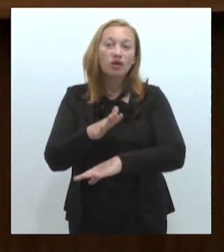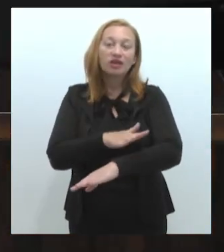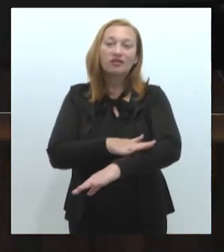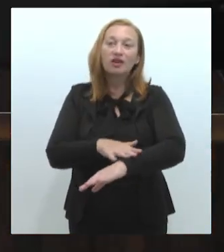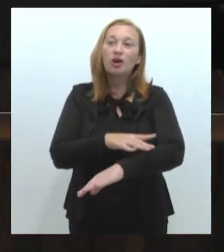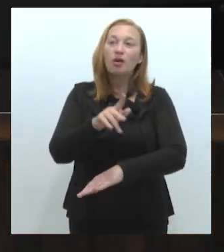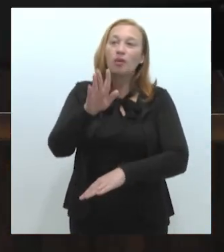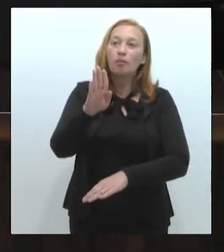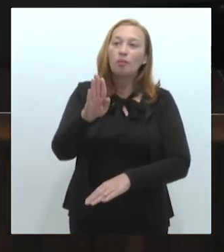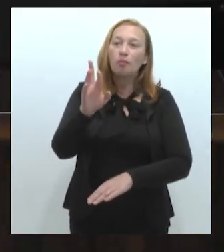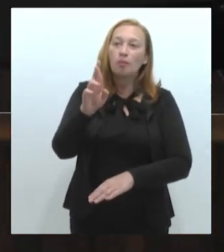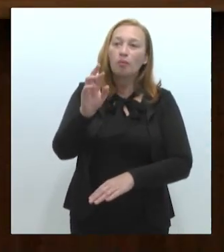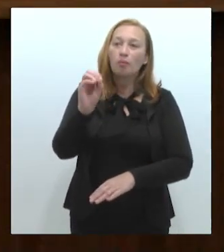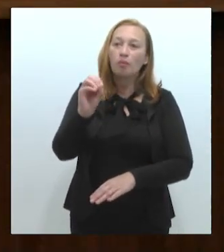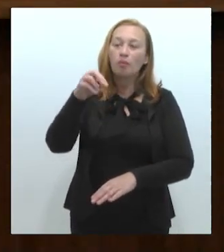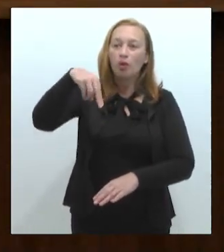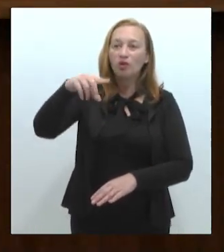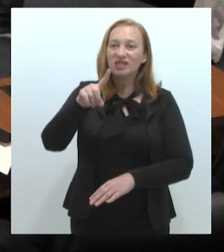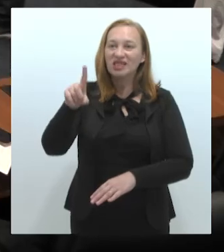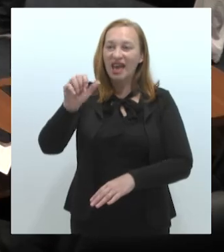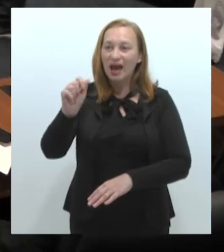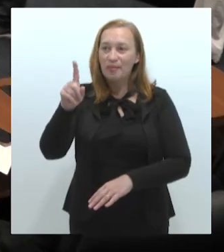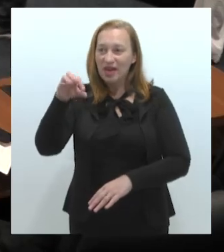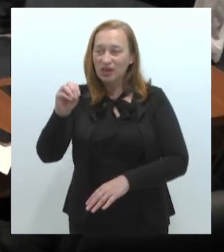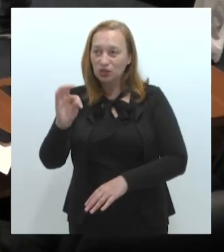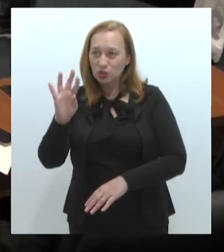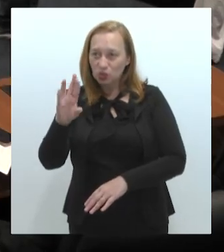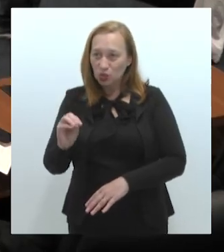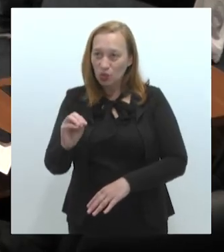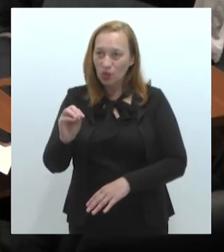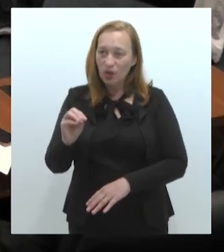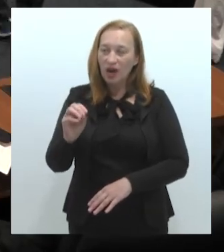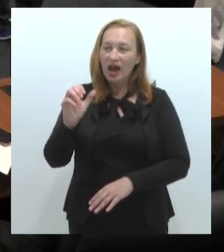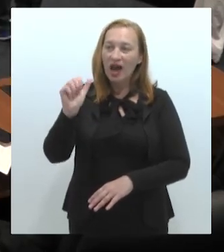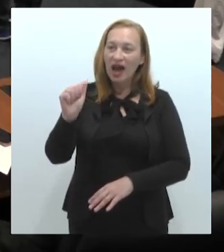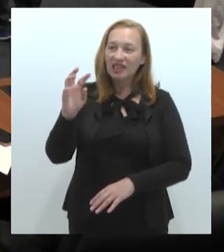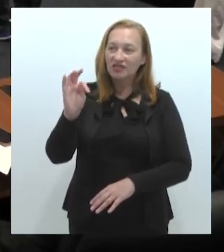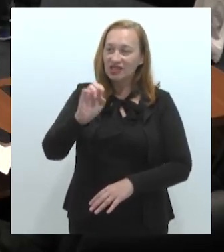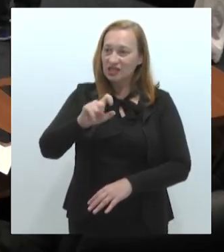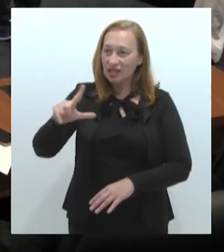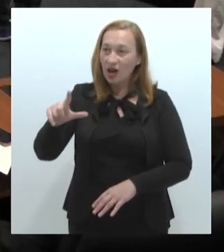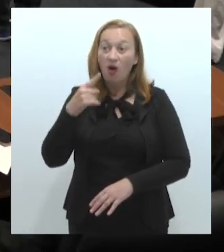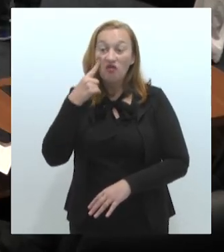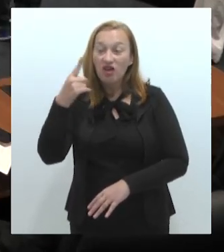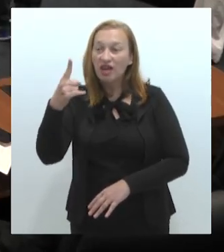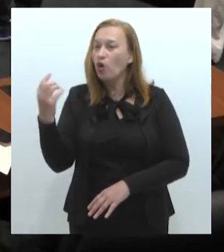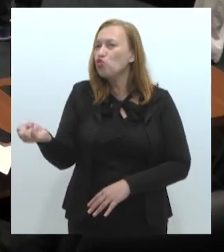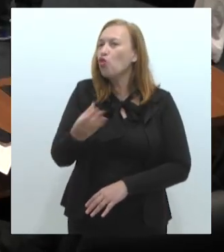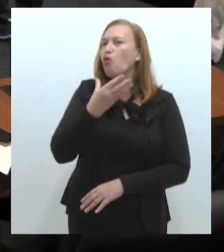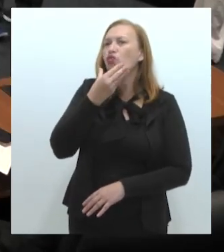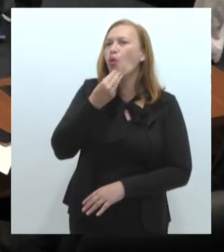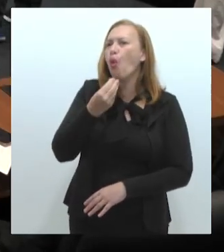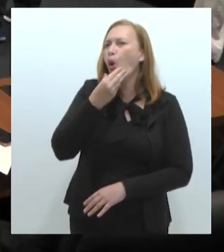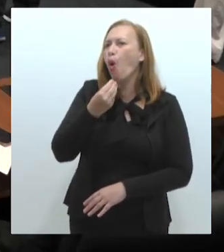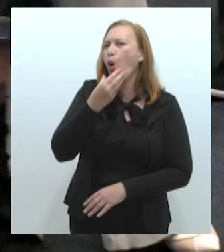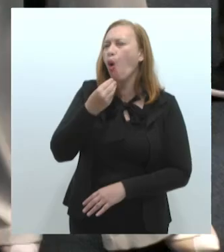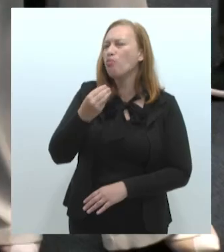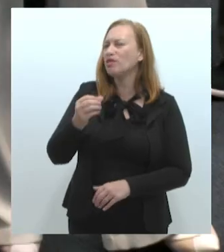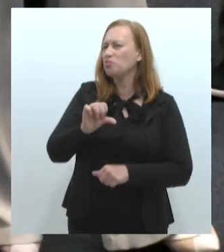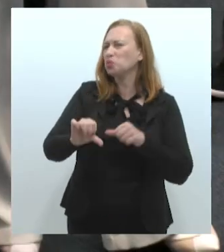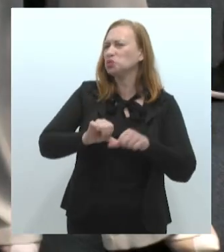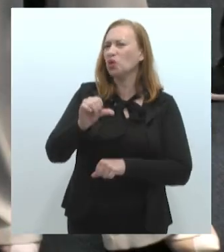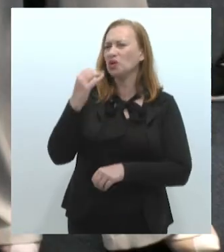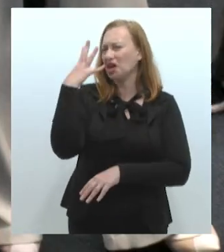bronzeamento artificial, emagrecendo. Senhor presidente, é o novo Amorim. Senhor presidente. É o novo Amorim, Chico. A harmonização,